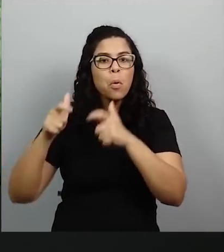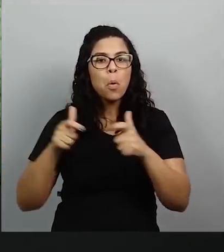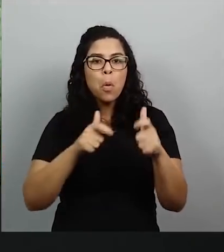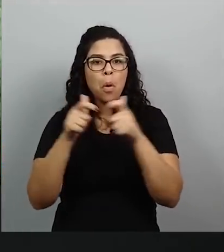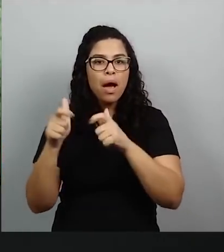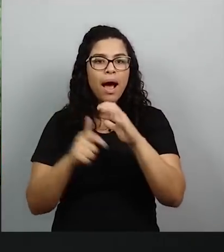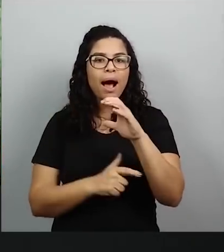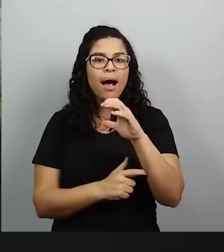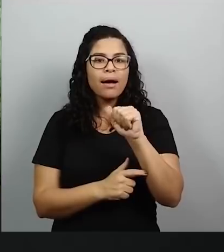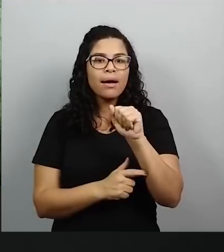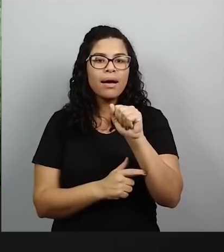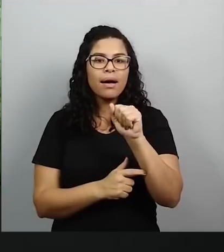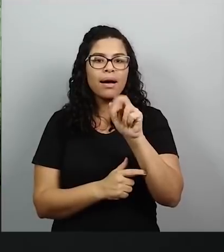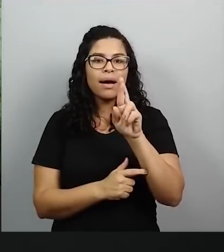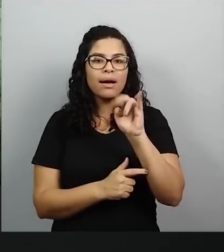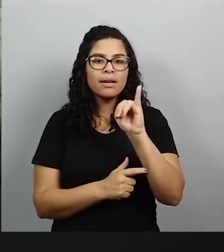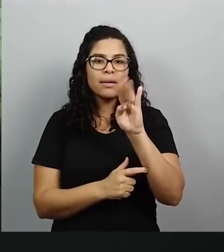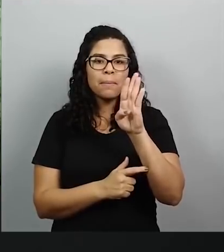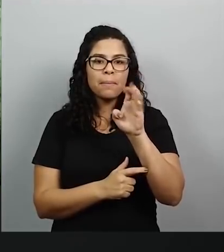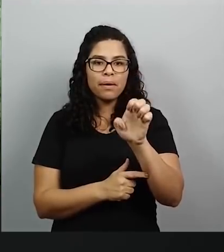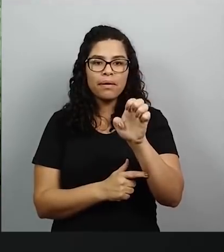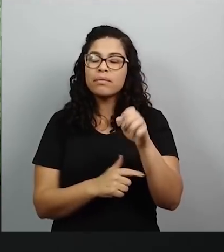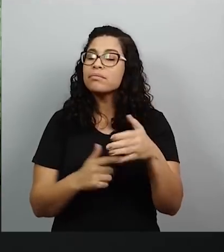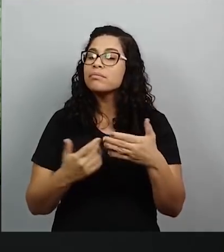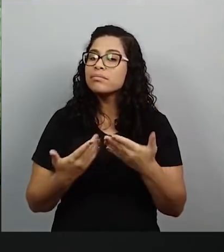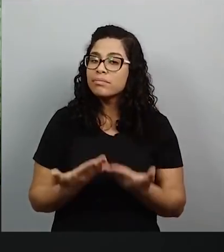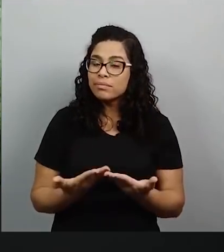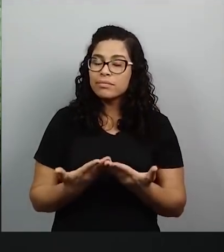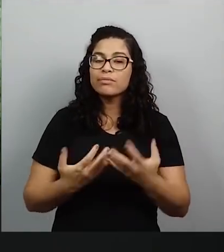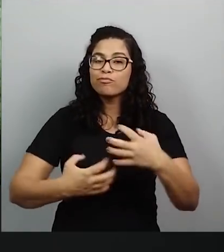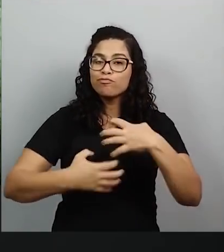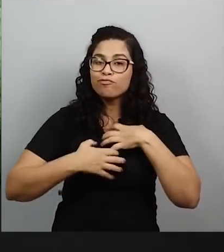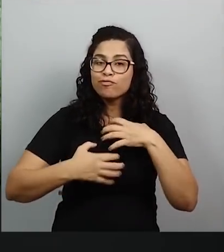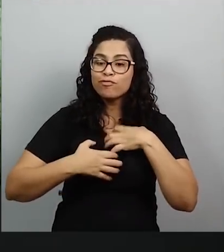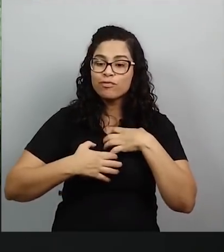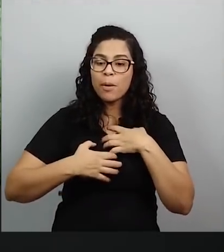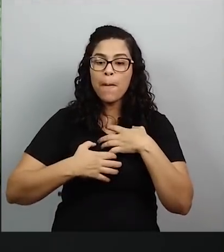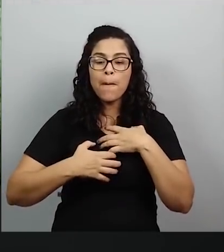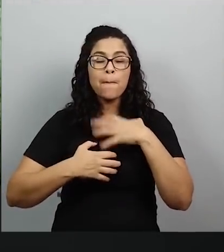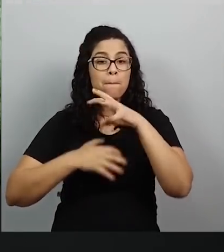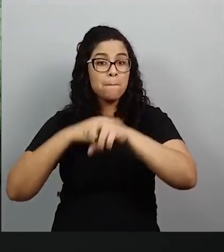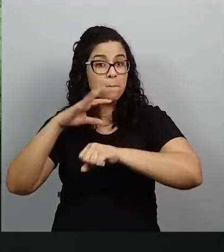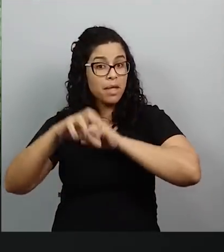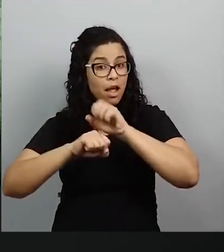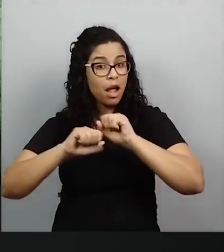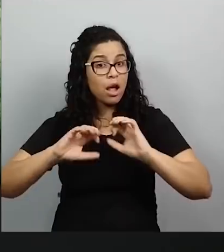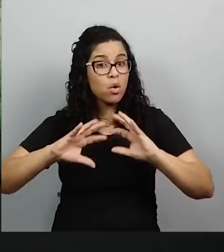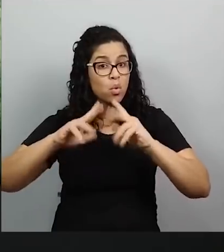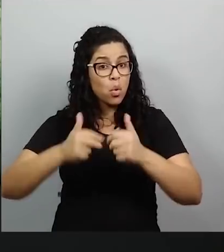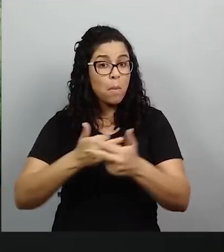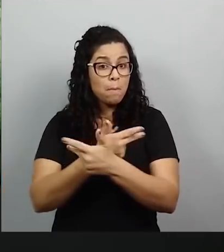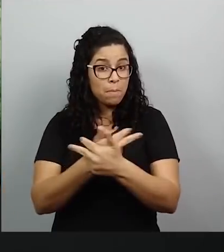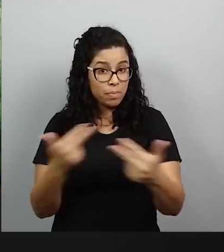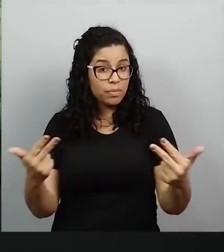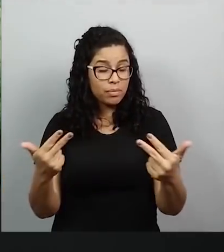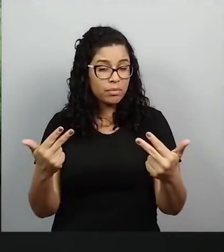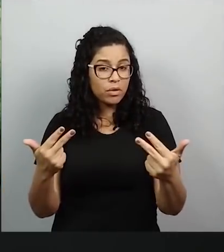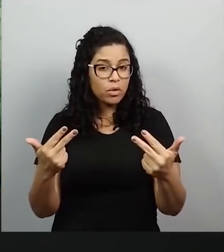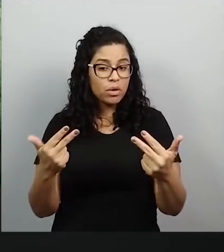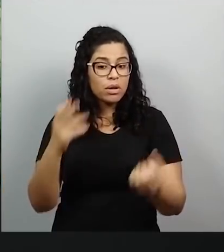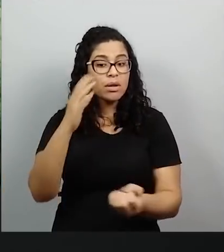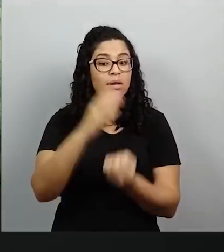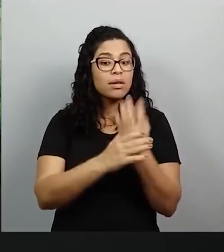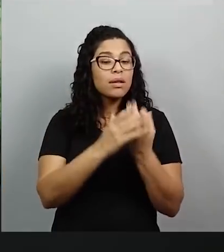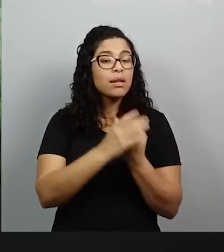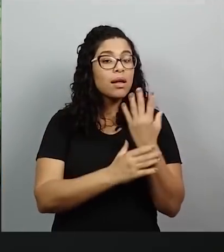do Caribe, das Antilhas, como eles chamavam. Então, dessa maneira, então começaram a pegar esse tipo de planta